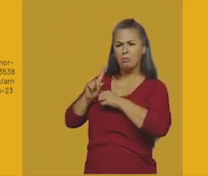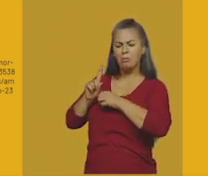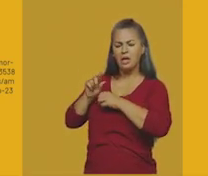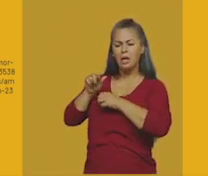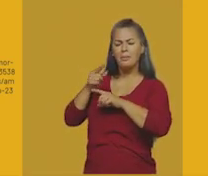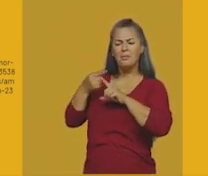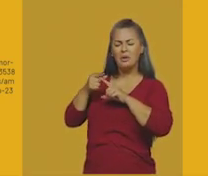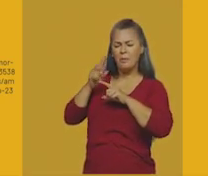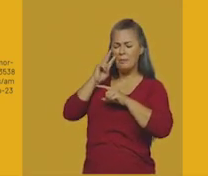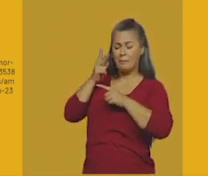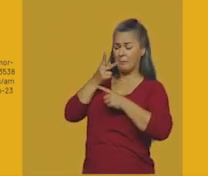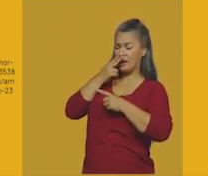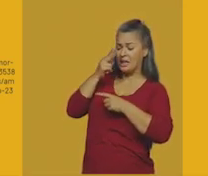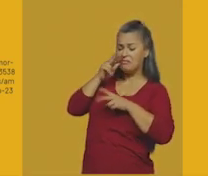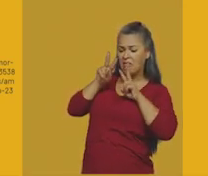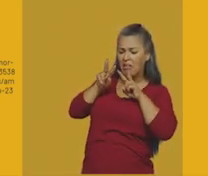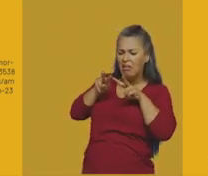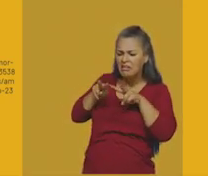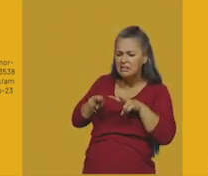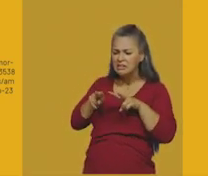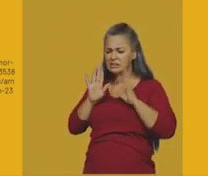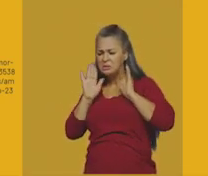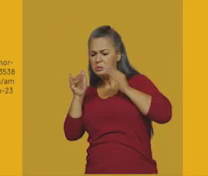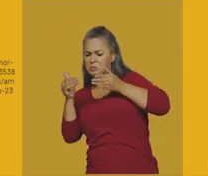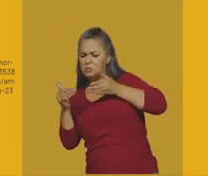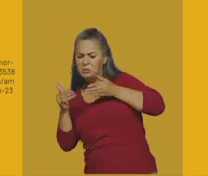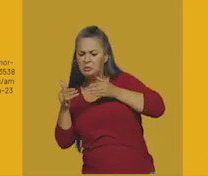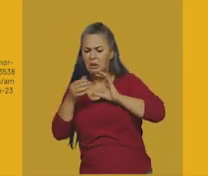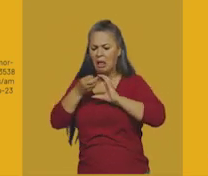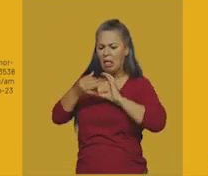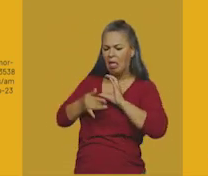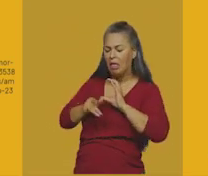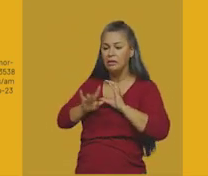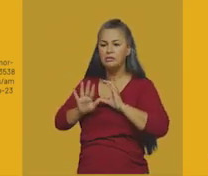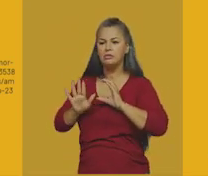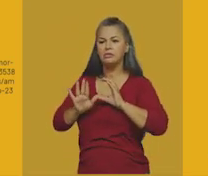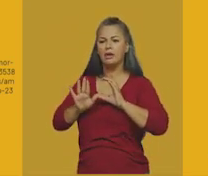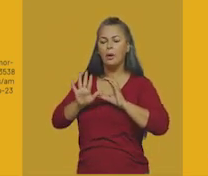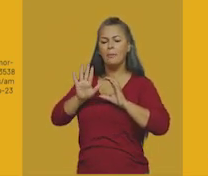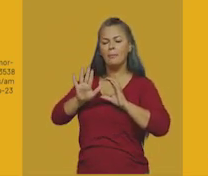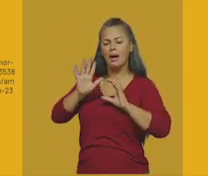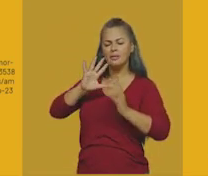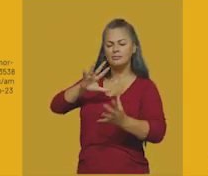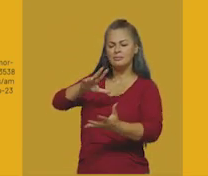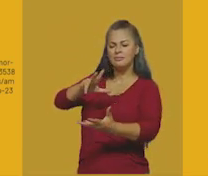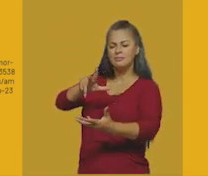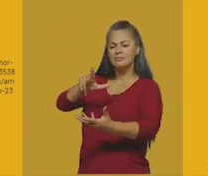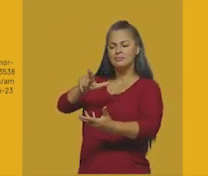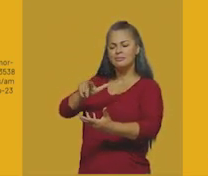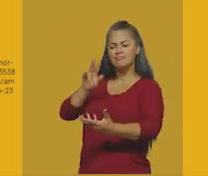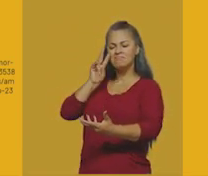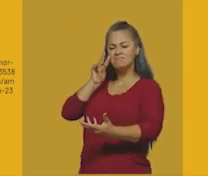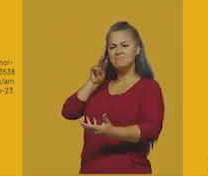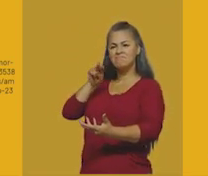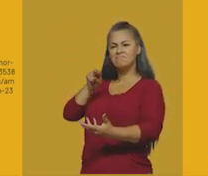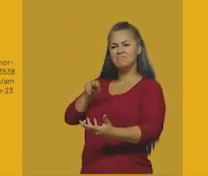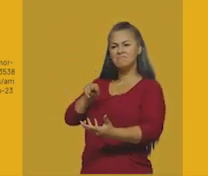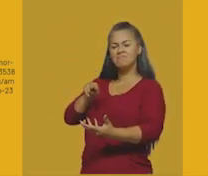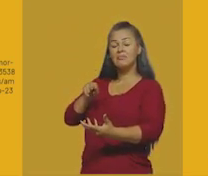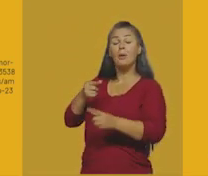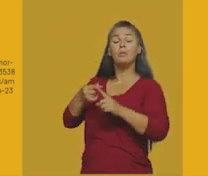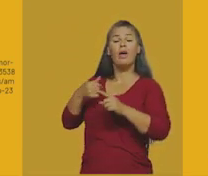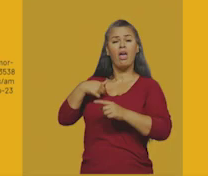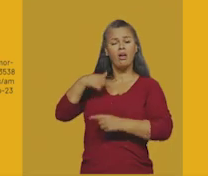estar doente dos olhos, mas para olharmos para ele e estarmos de acordo. Eu não tenho